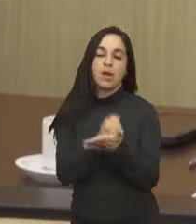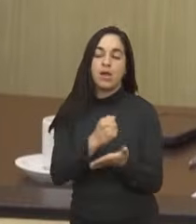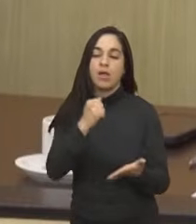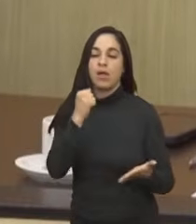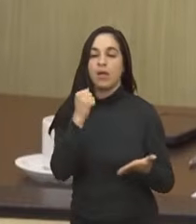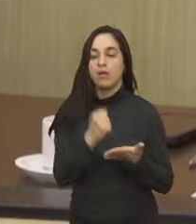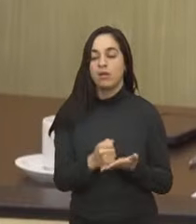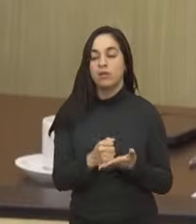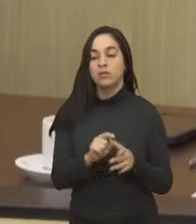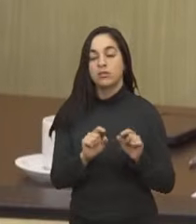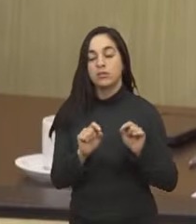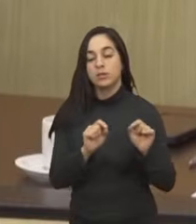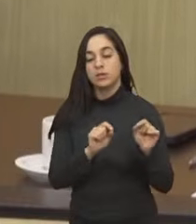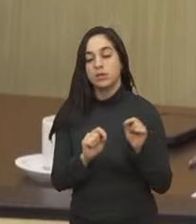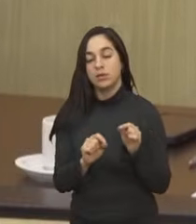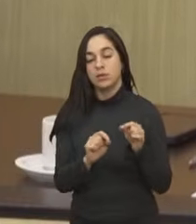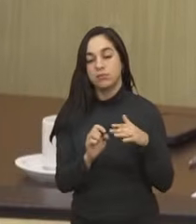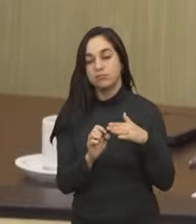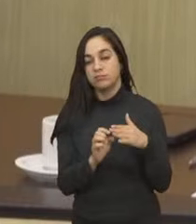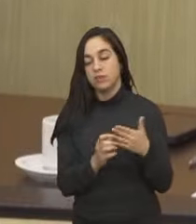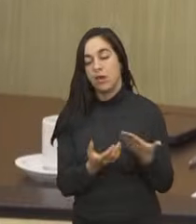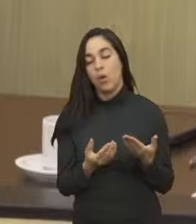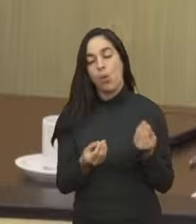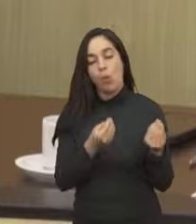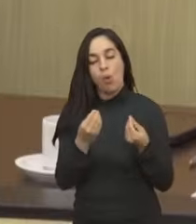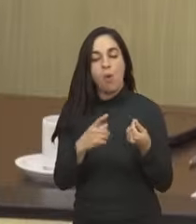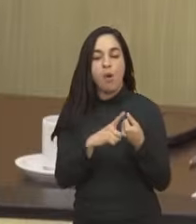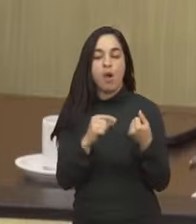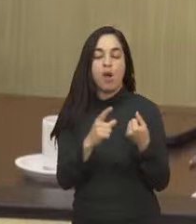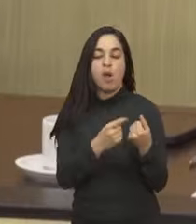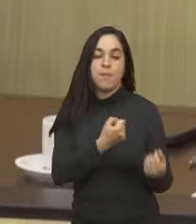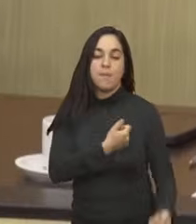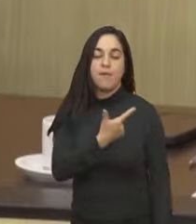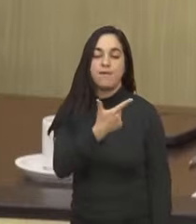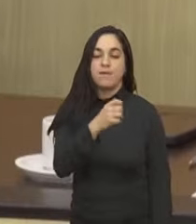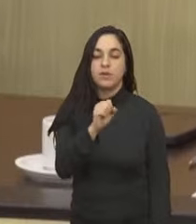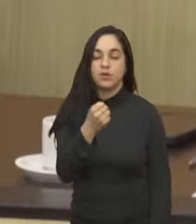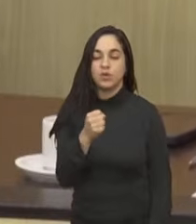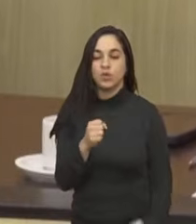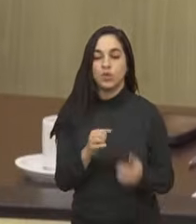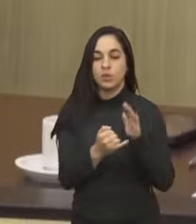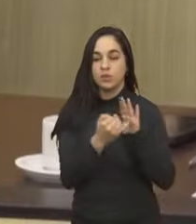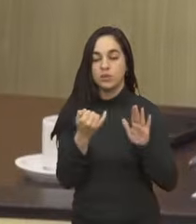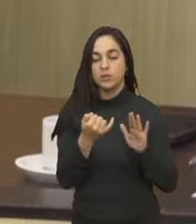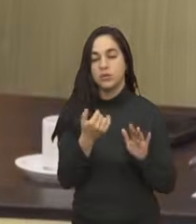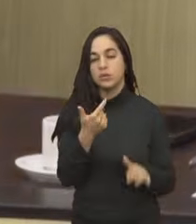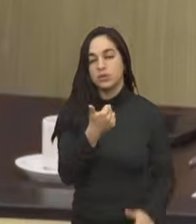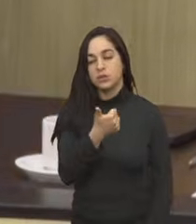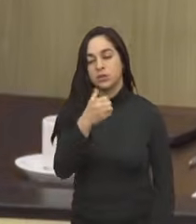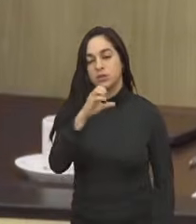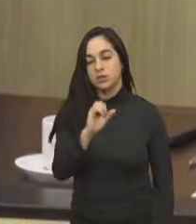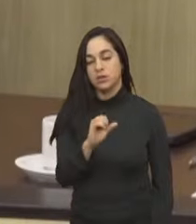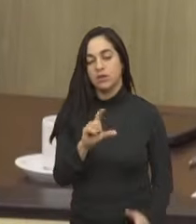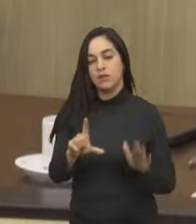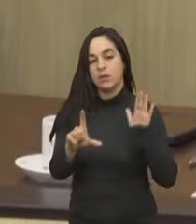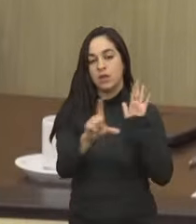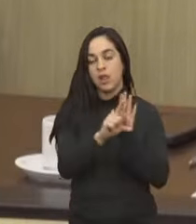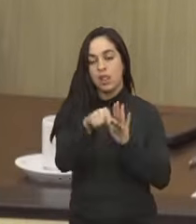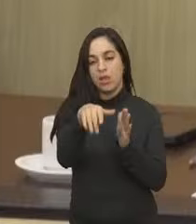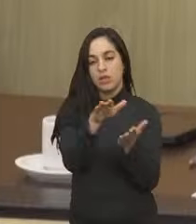de licitação, conforme o artigo 28, inciso 19 da Lei Orgânica do município de